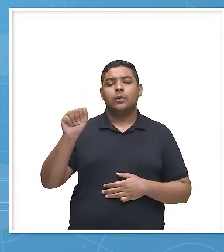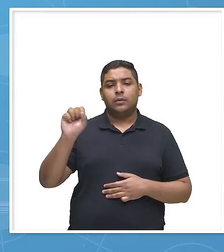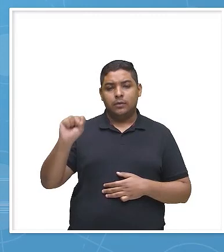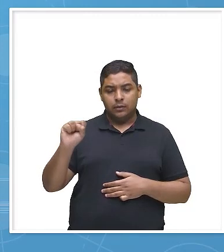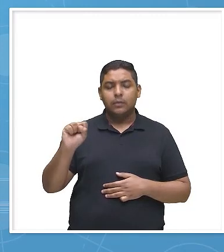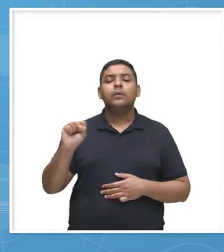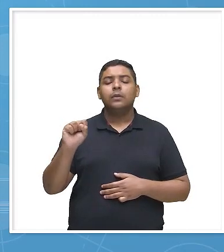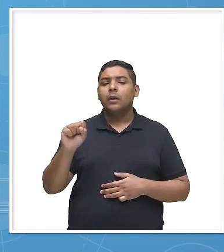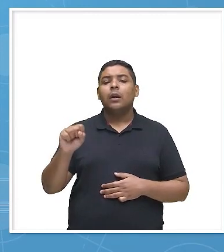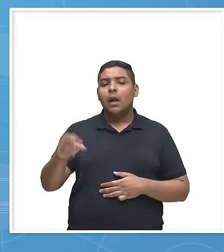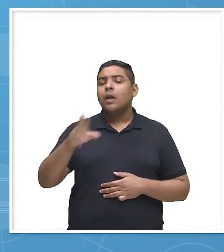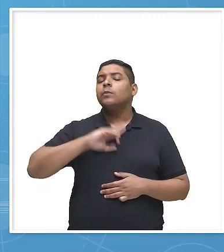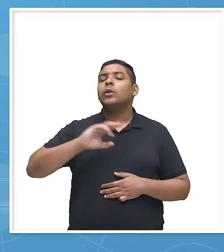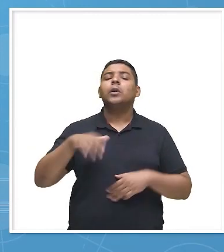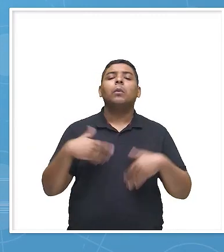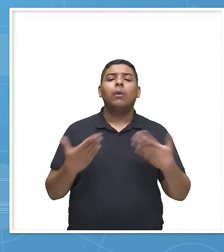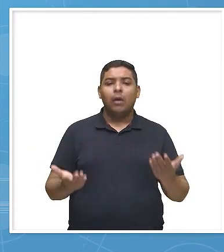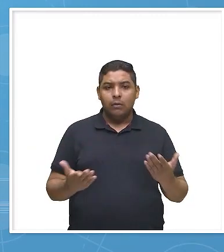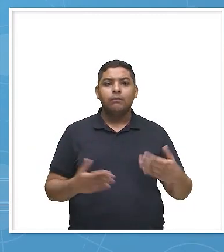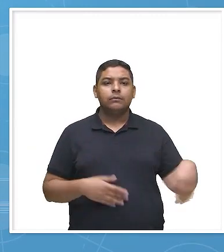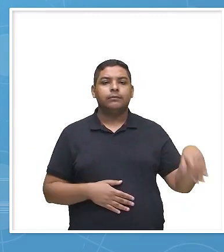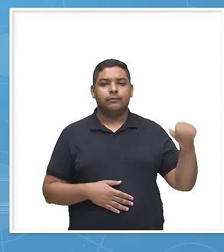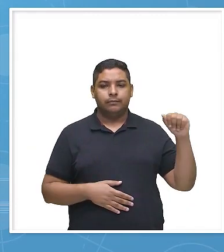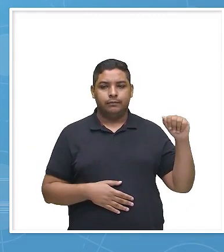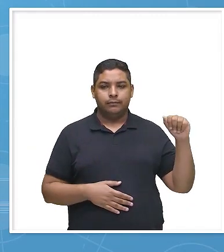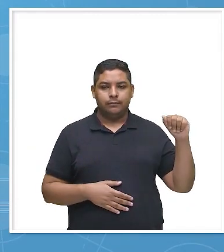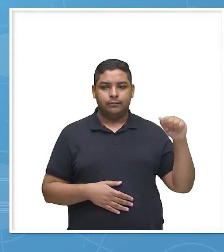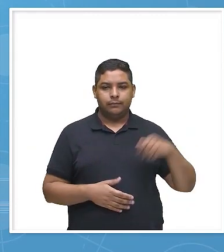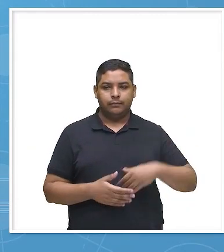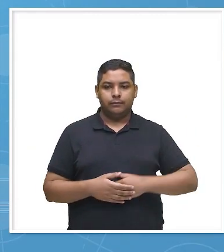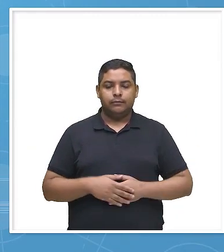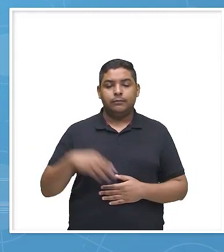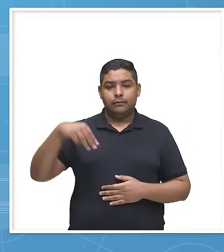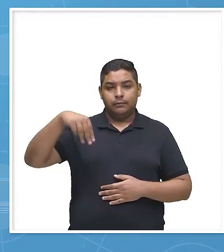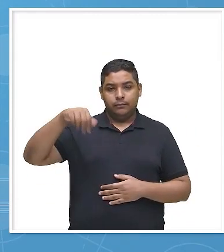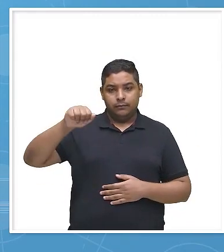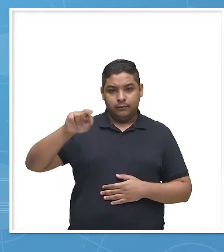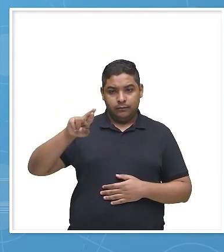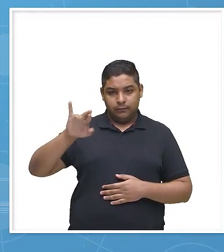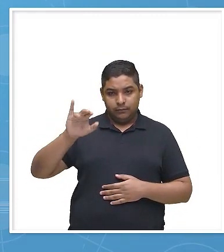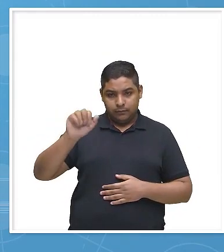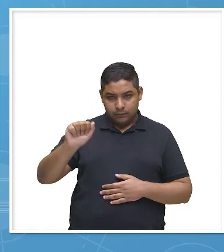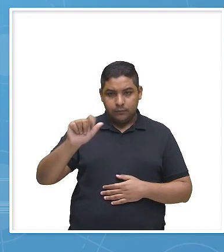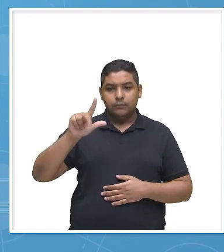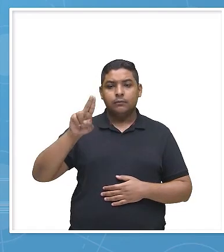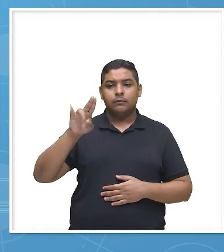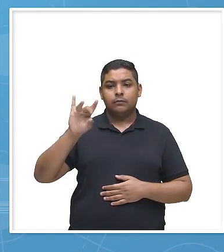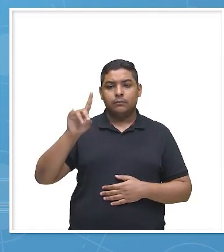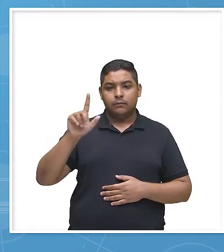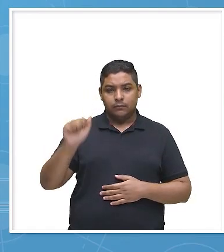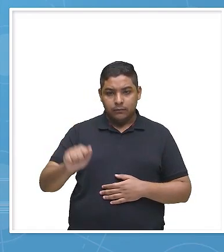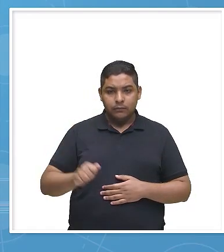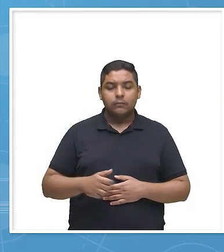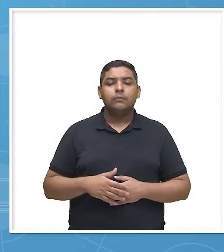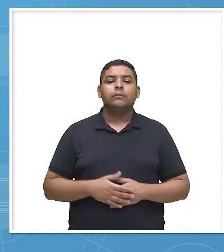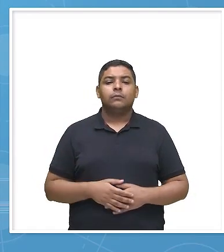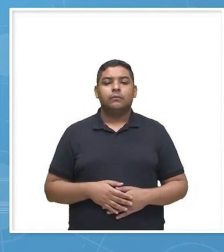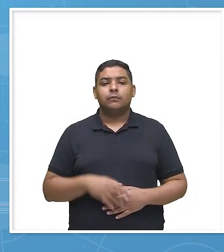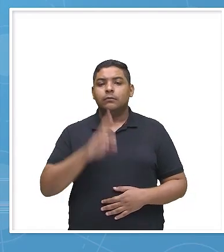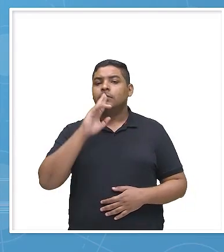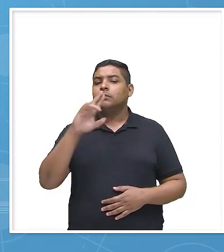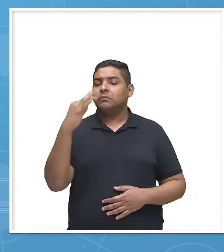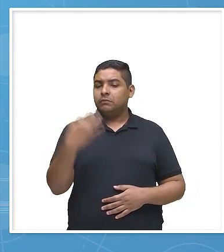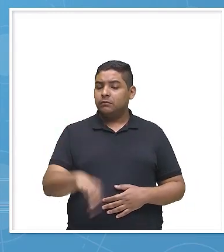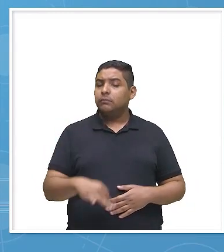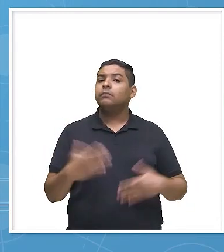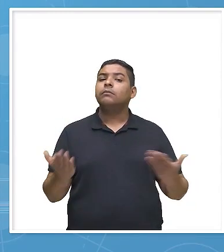que a resposta correta é a letra A. Já a Maria Luísa Ruiz respondeu que a resposta correta é a letra B.